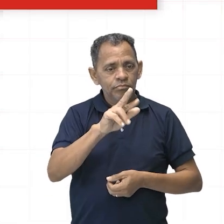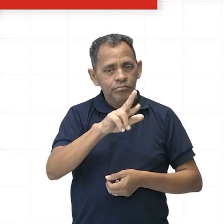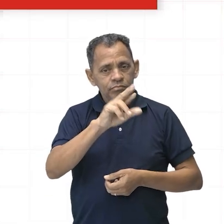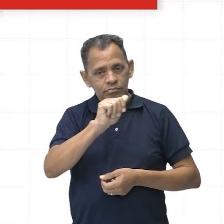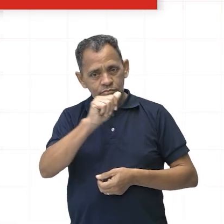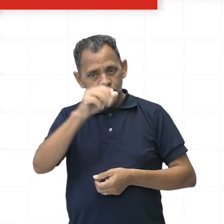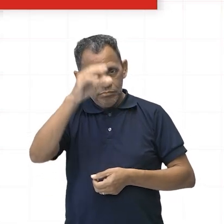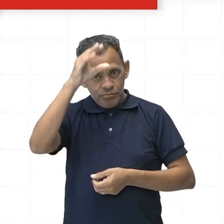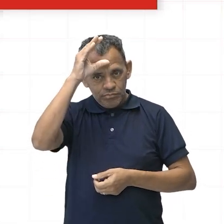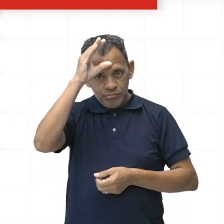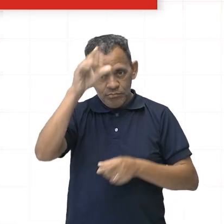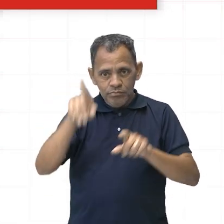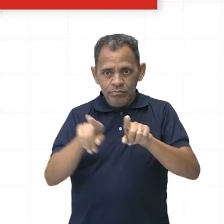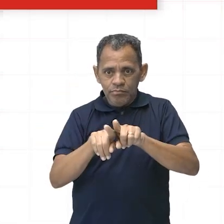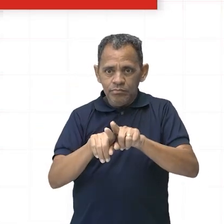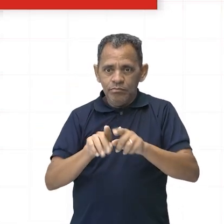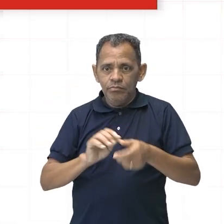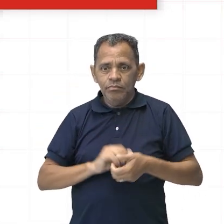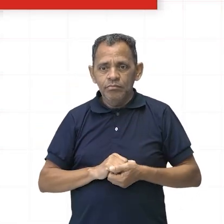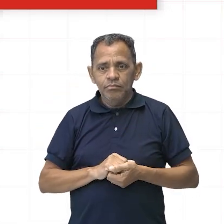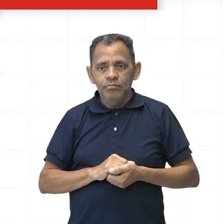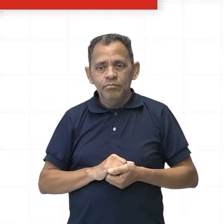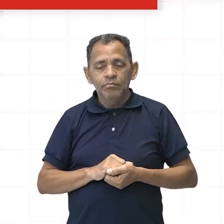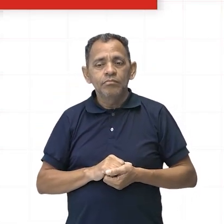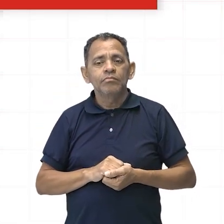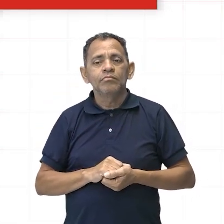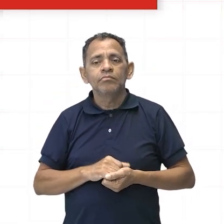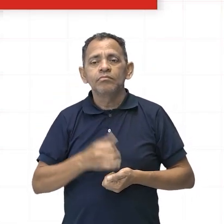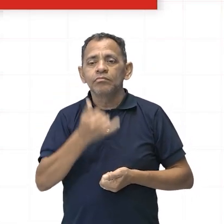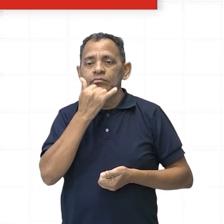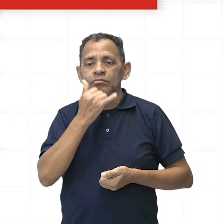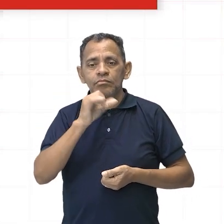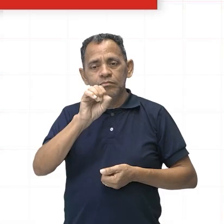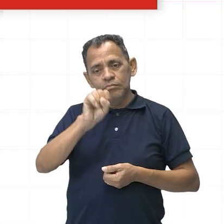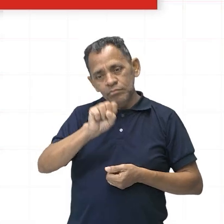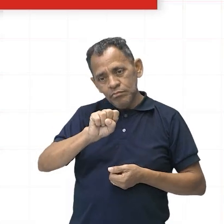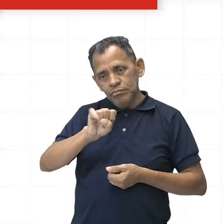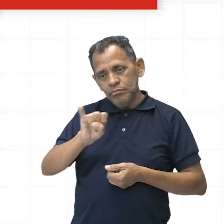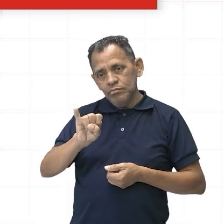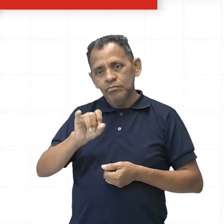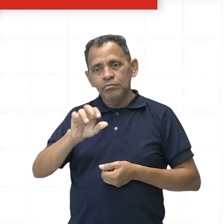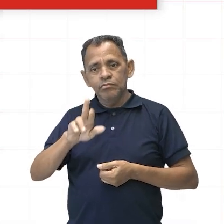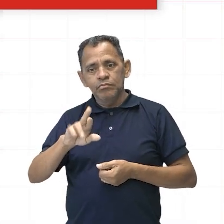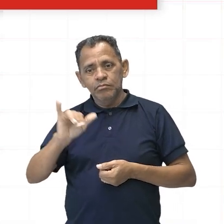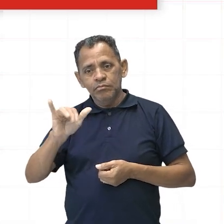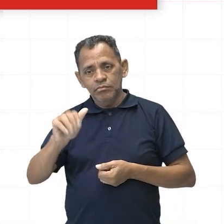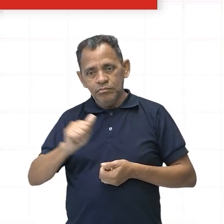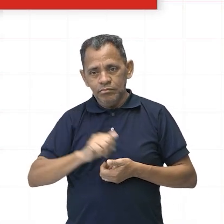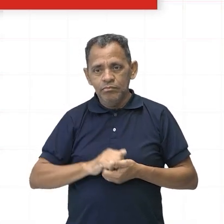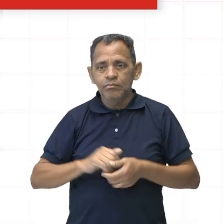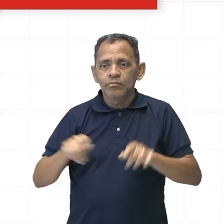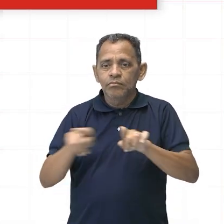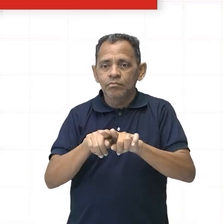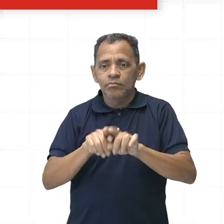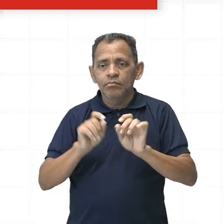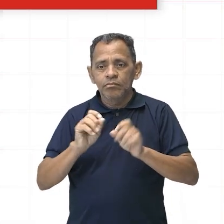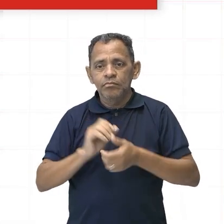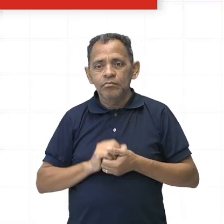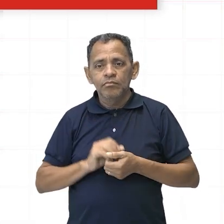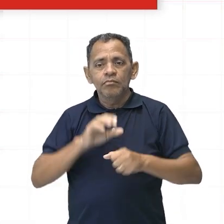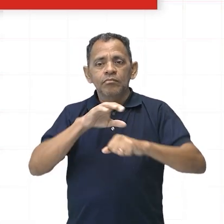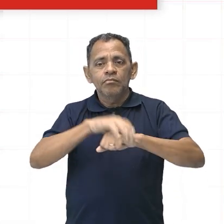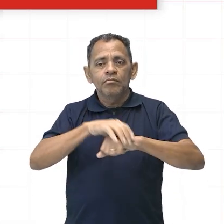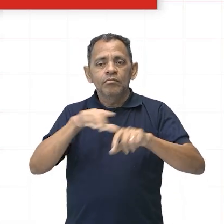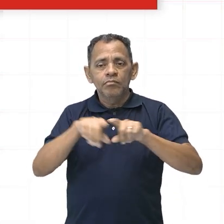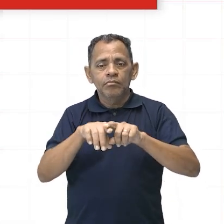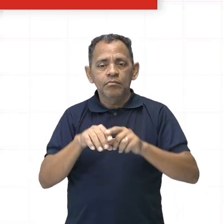Então, a gente observa muito essa relação entre a Rússia e a Síria, né? A Síria, gente, vai ocupar